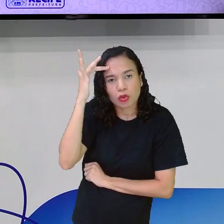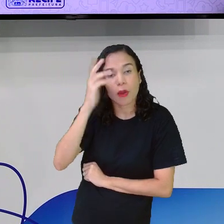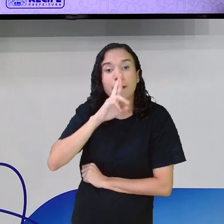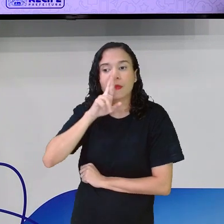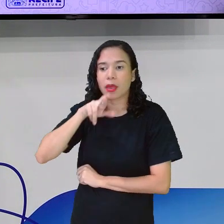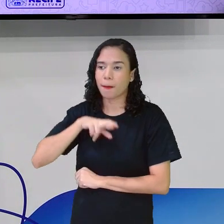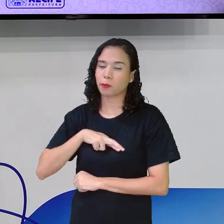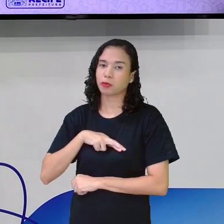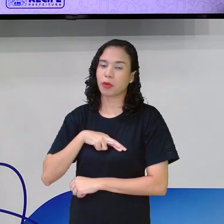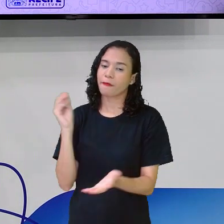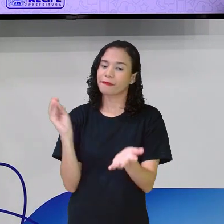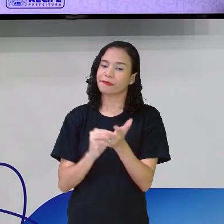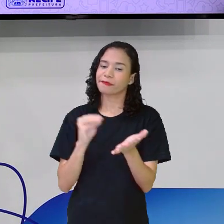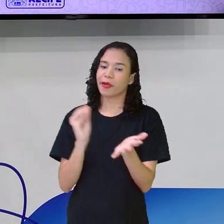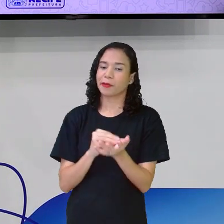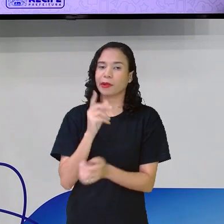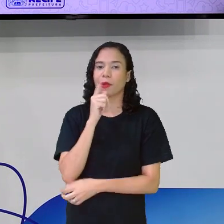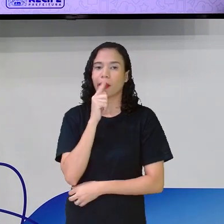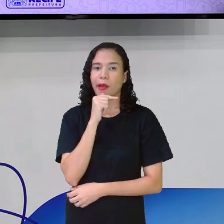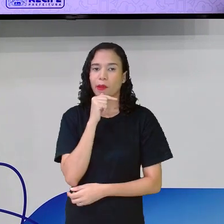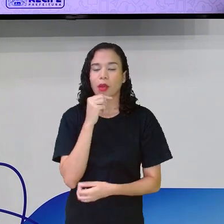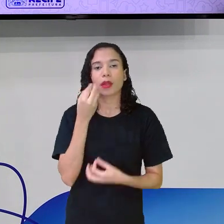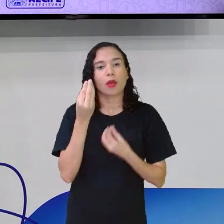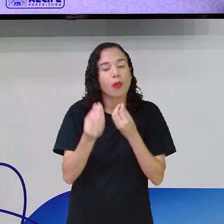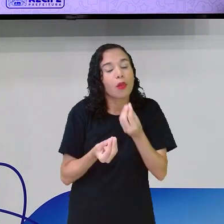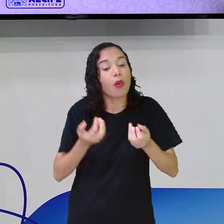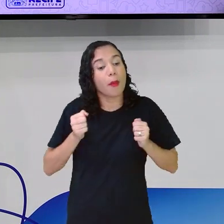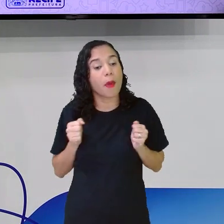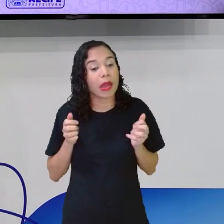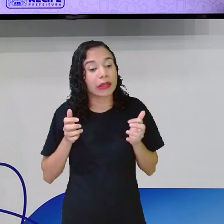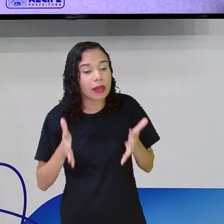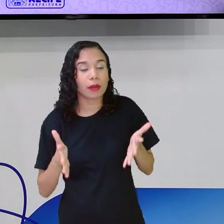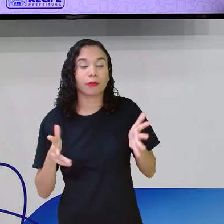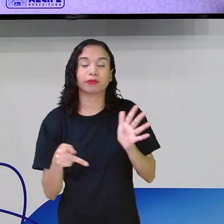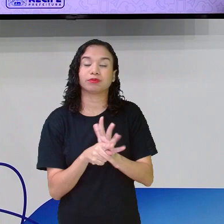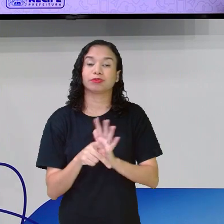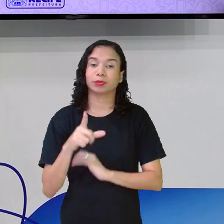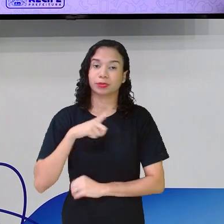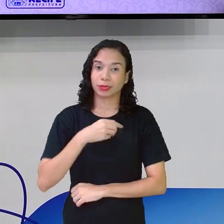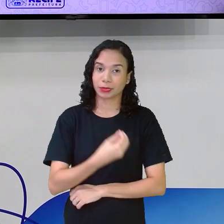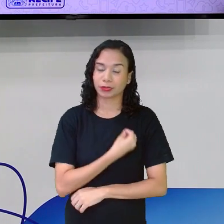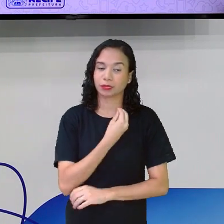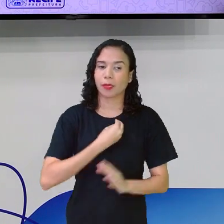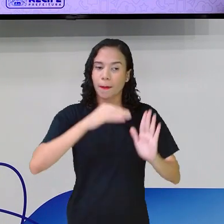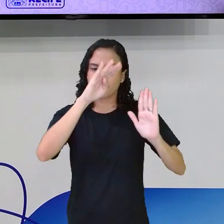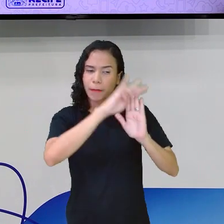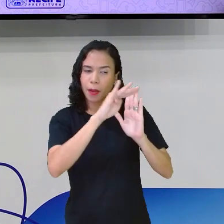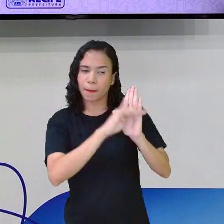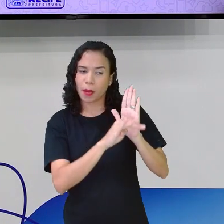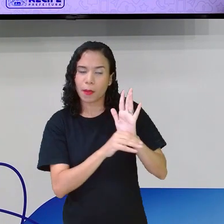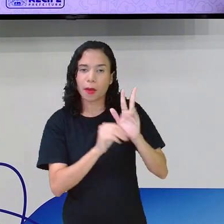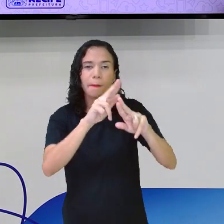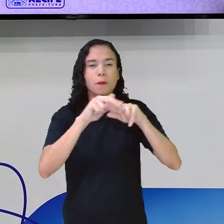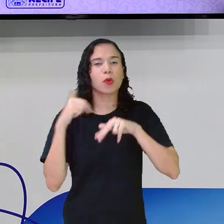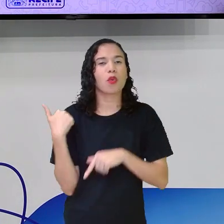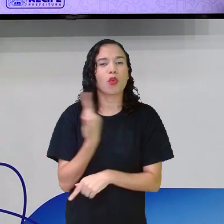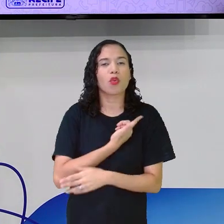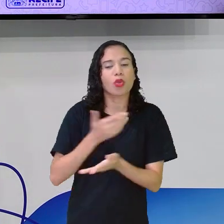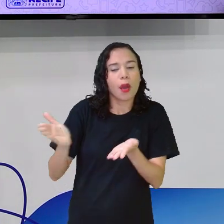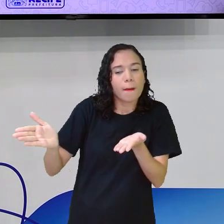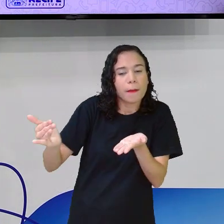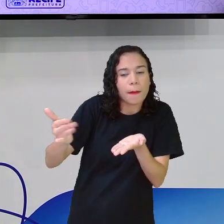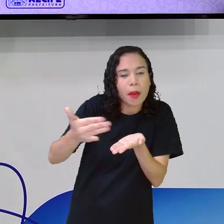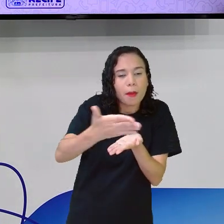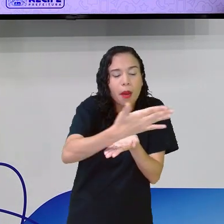informações que podem ser feitas ações para resolver isso. Por isso que se faz levantamento de dados. O